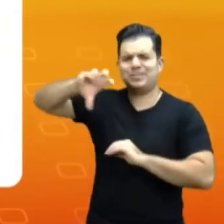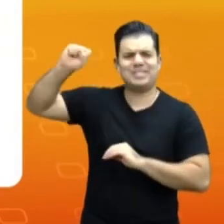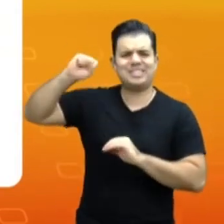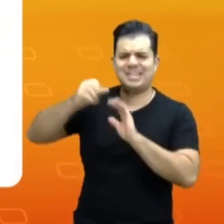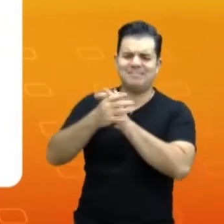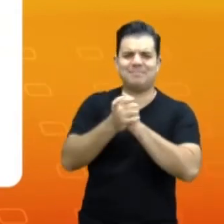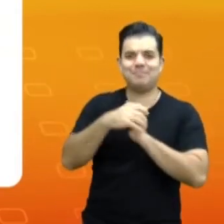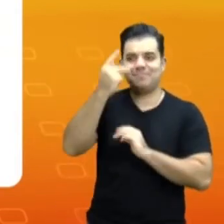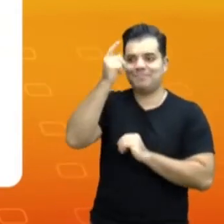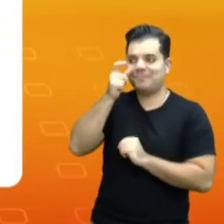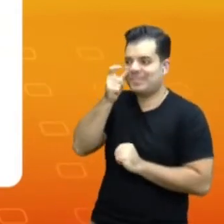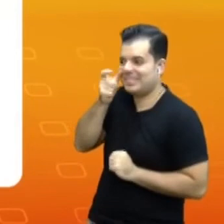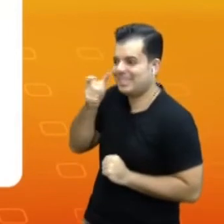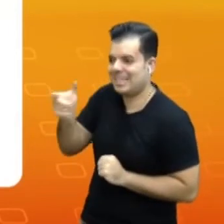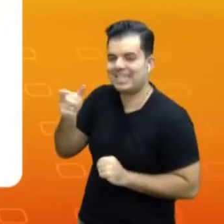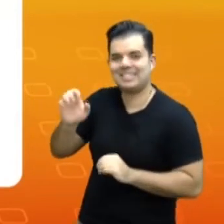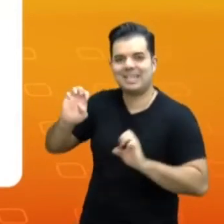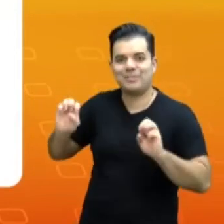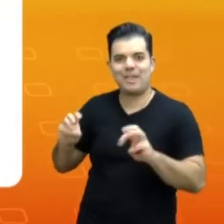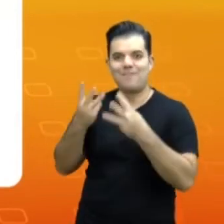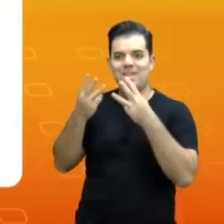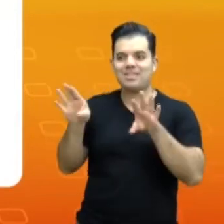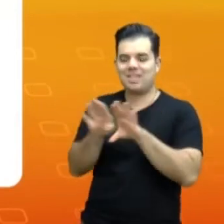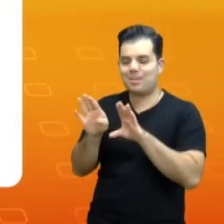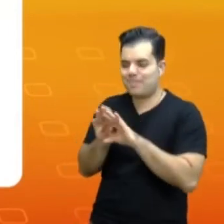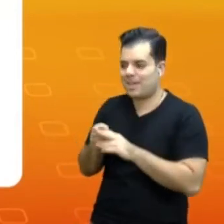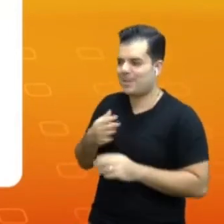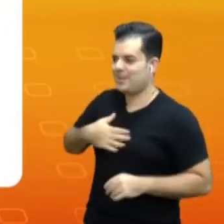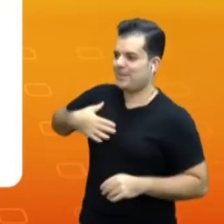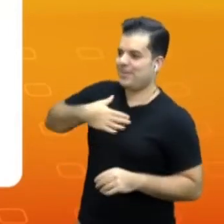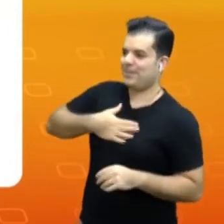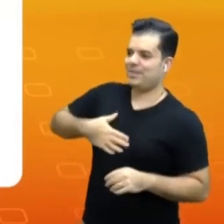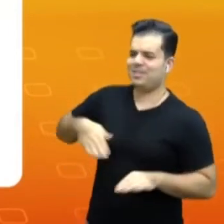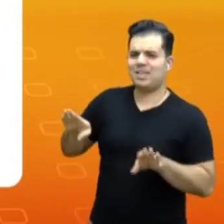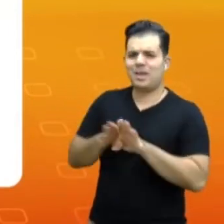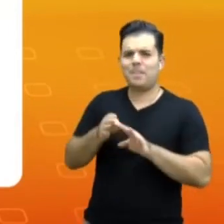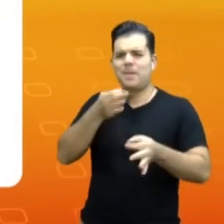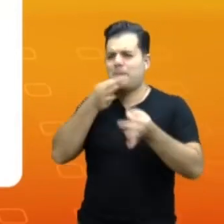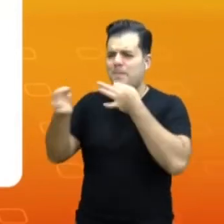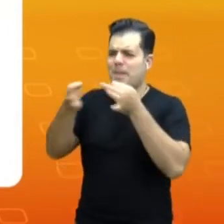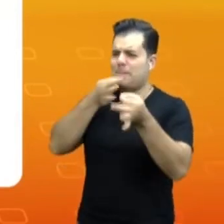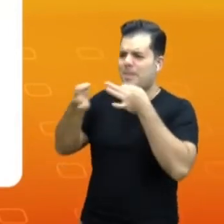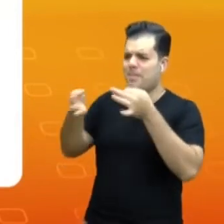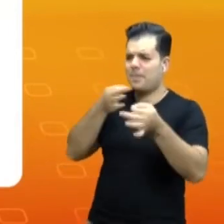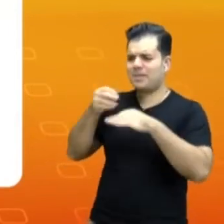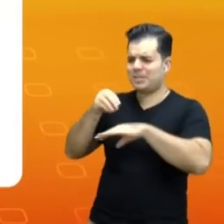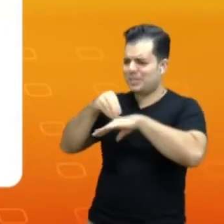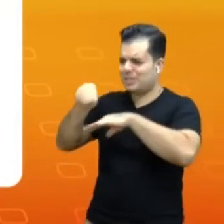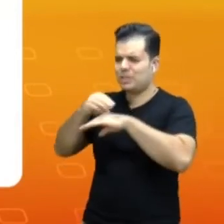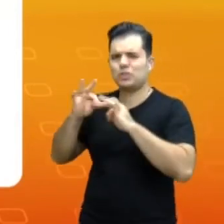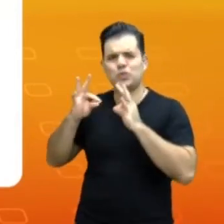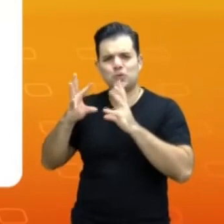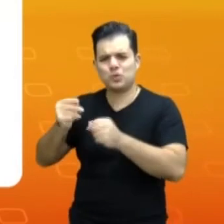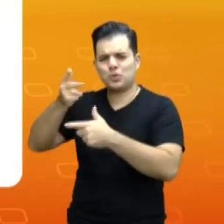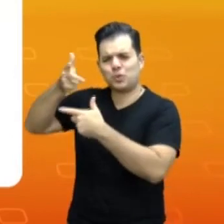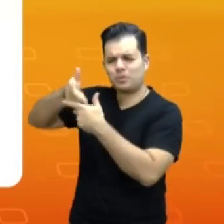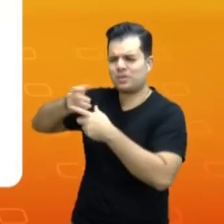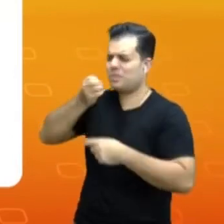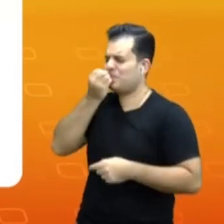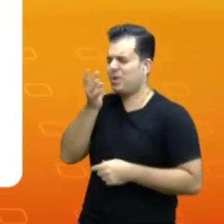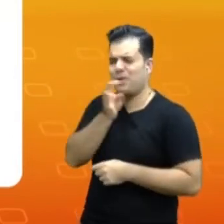interessado no evento, a receptividade e os comentários a respeito do canal e da cobertura foram muito